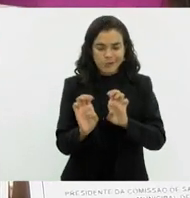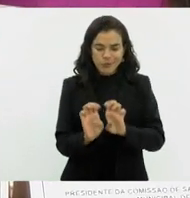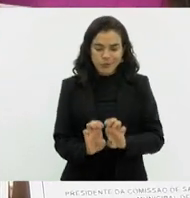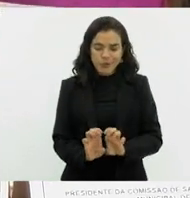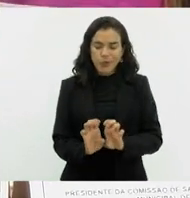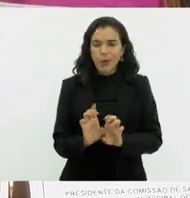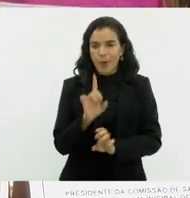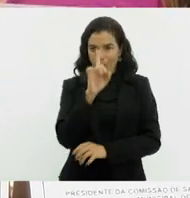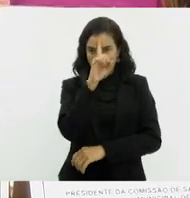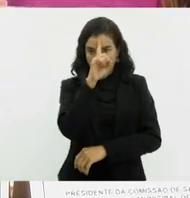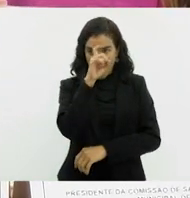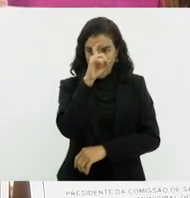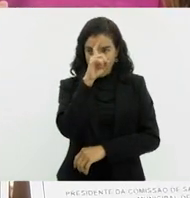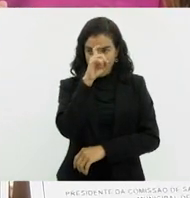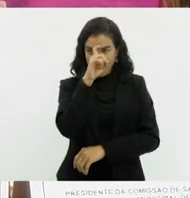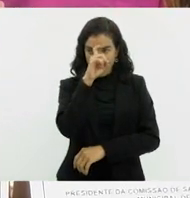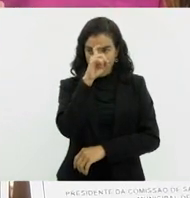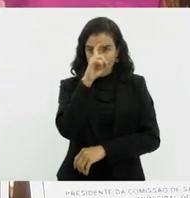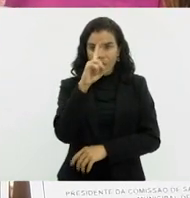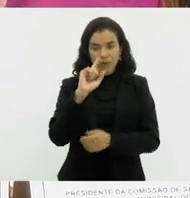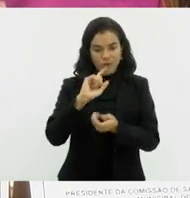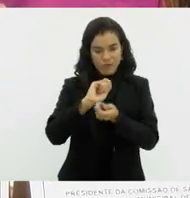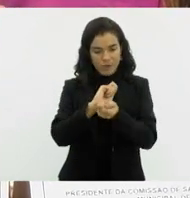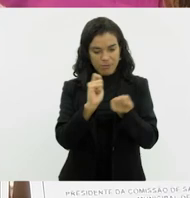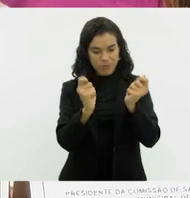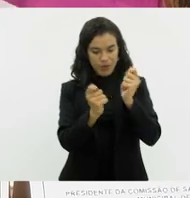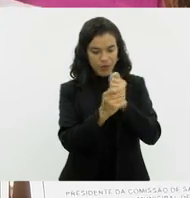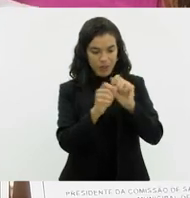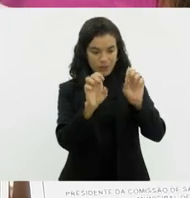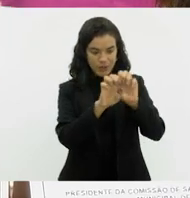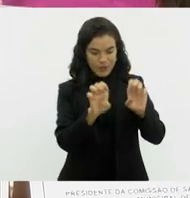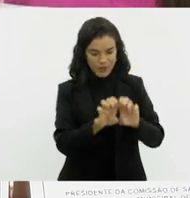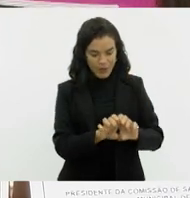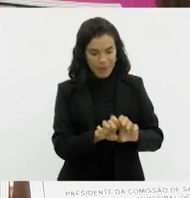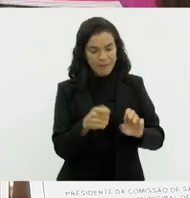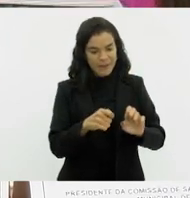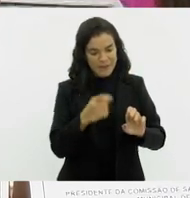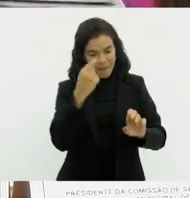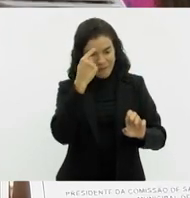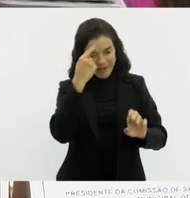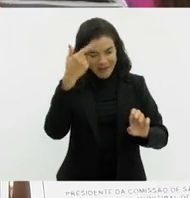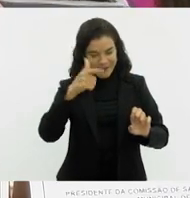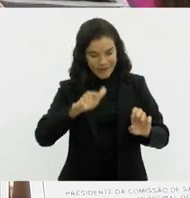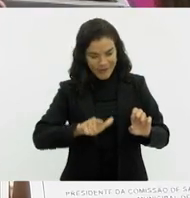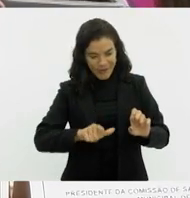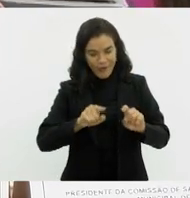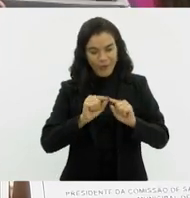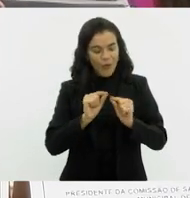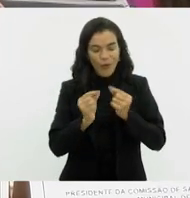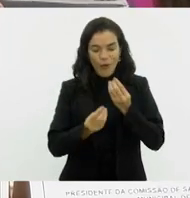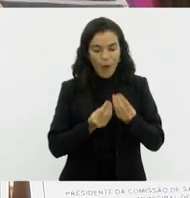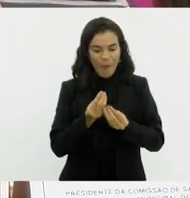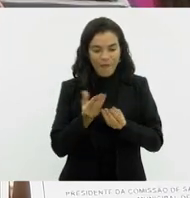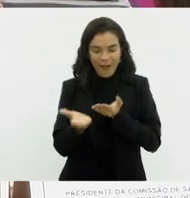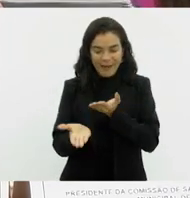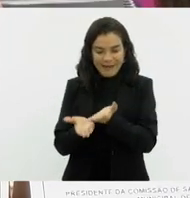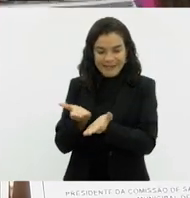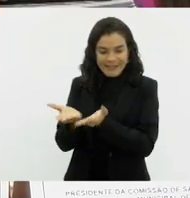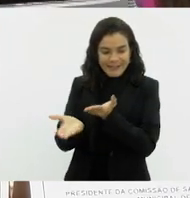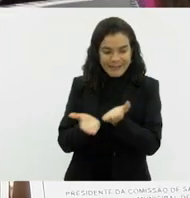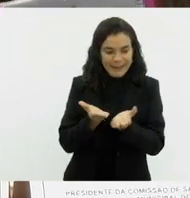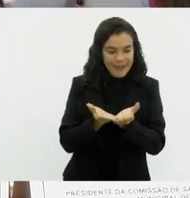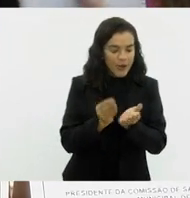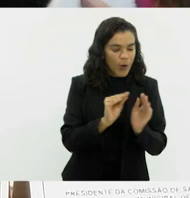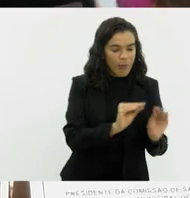hospitalar, você precisa, quando você redimensiona essa estrutura, você precisa repensar também no fluxo dentro dessa unidade, para onde